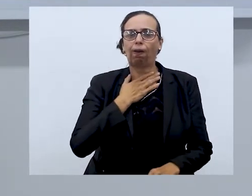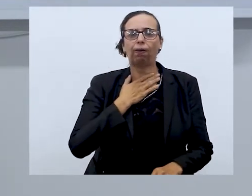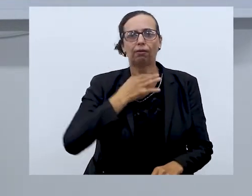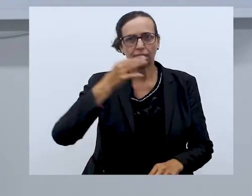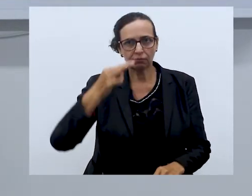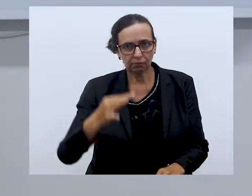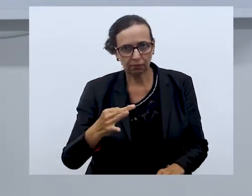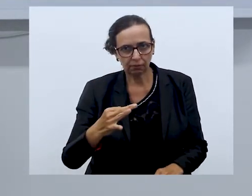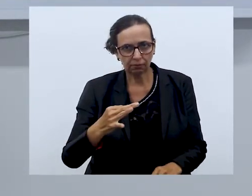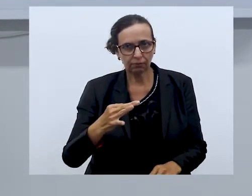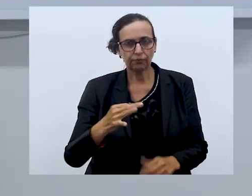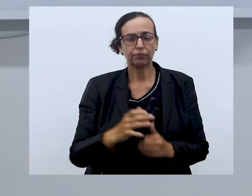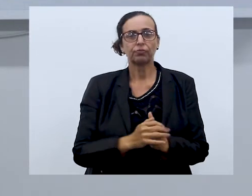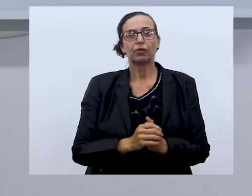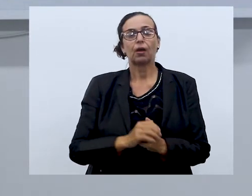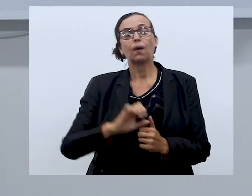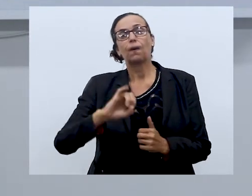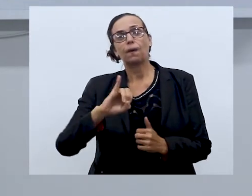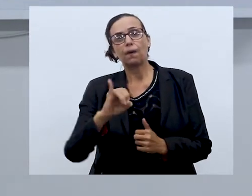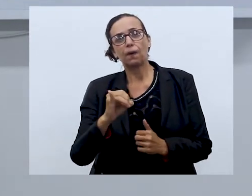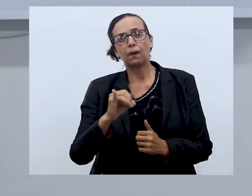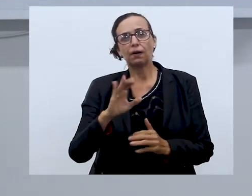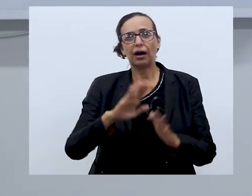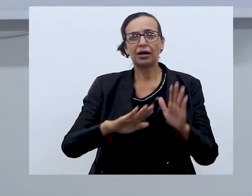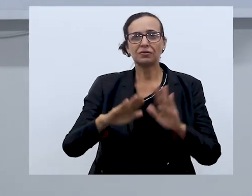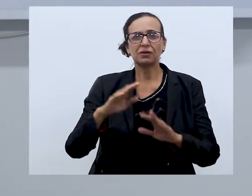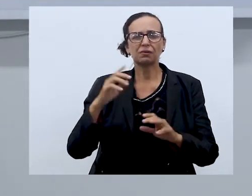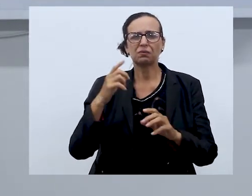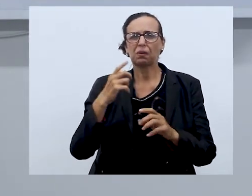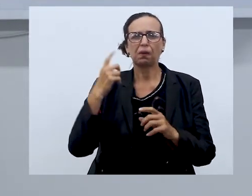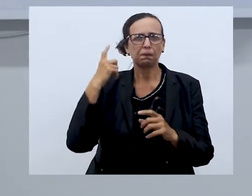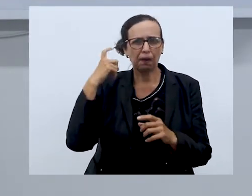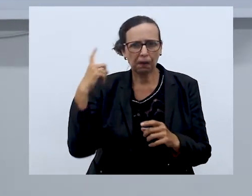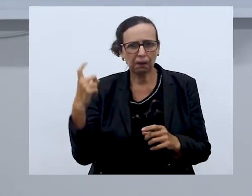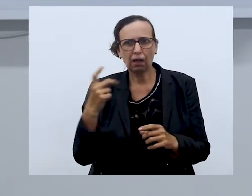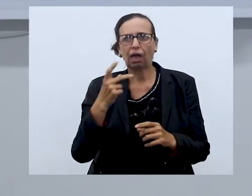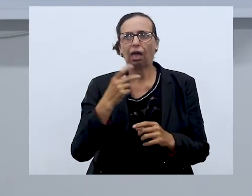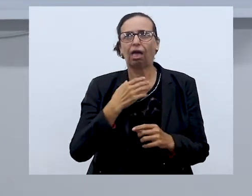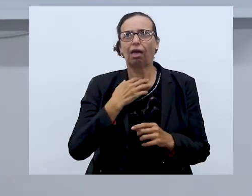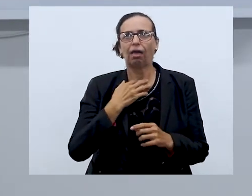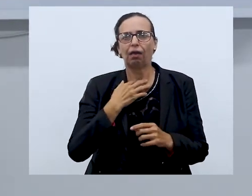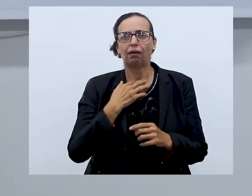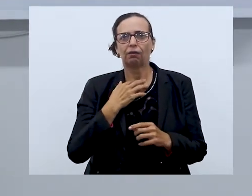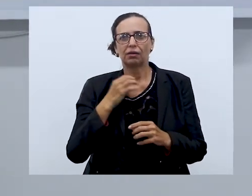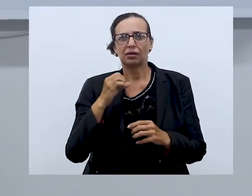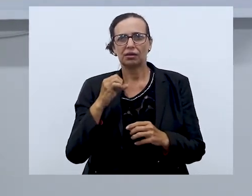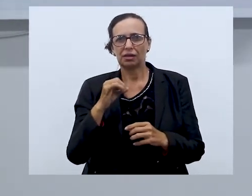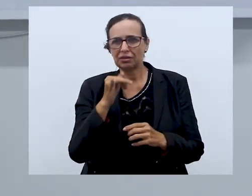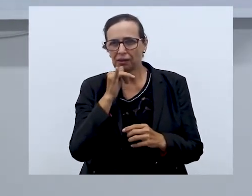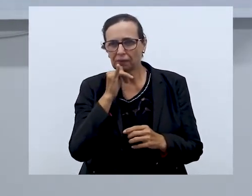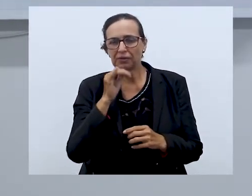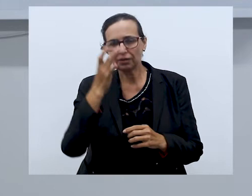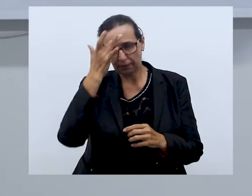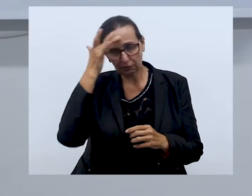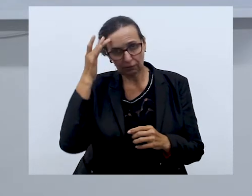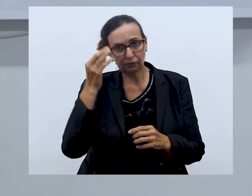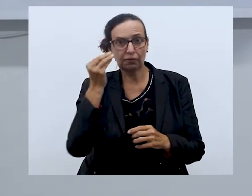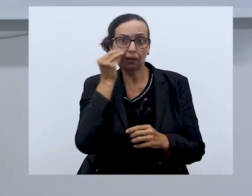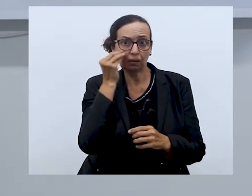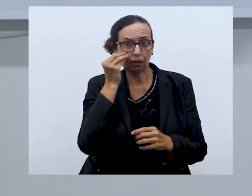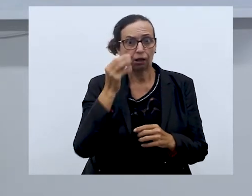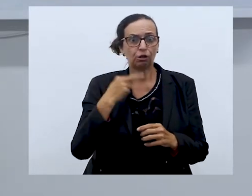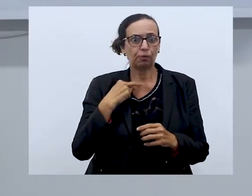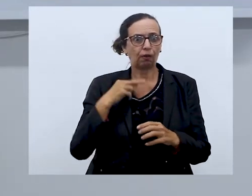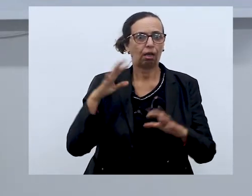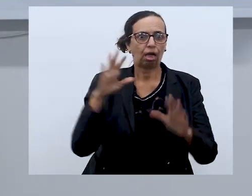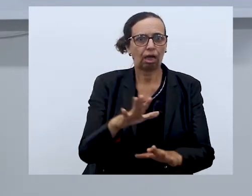analisar se ela está tossindo com eficiência, com eficácia ou emitindo algum tipo de som. É importante também